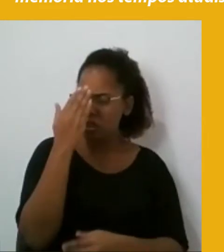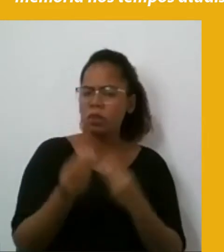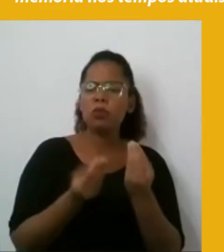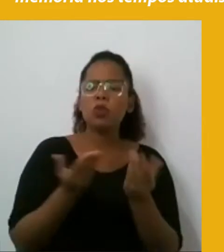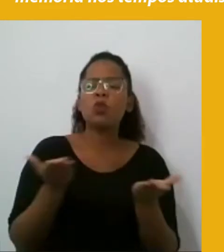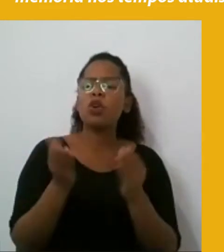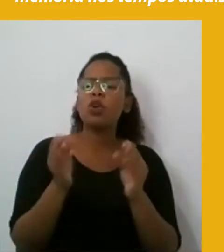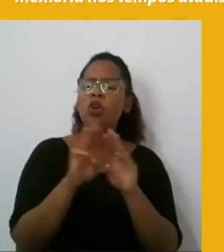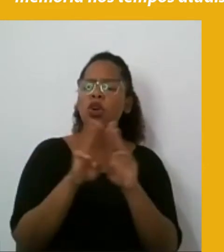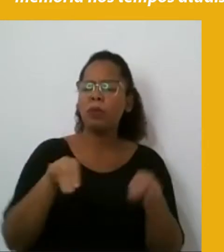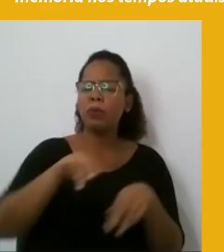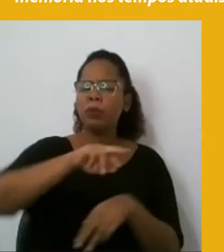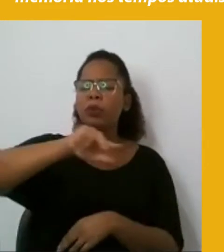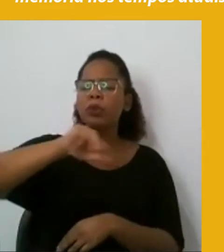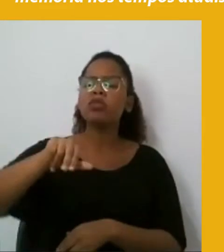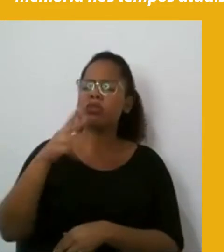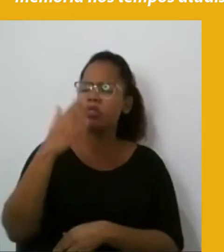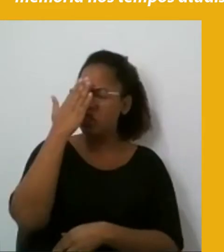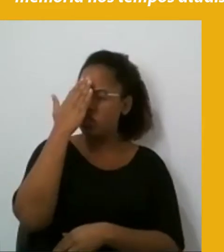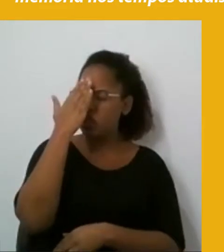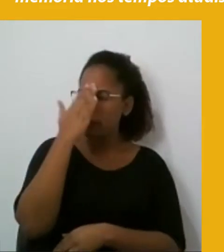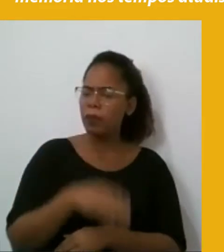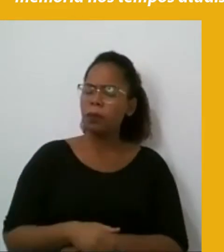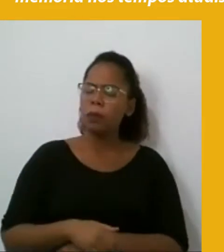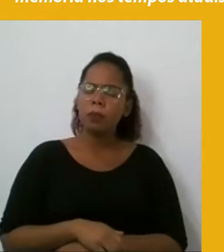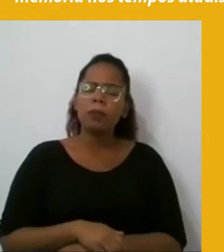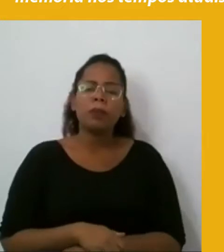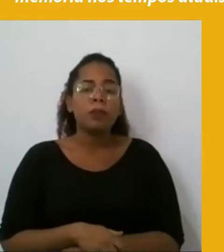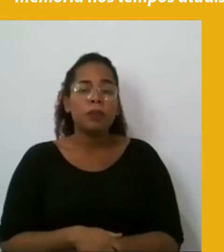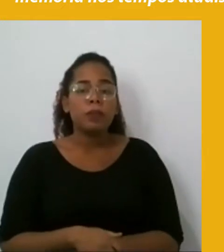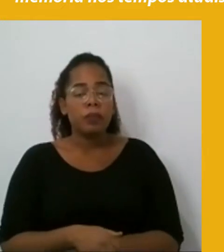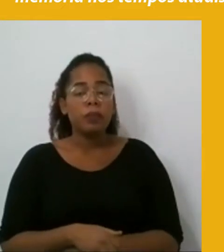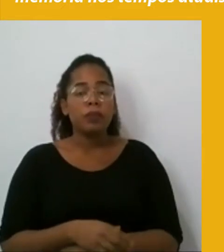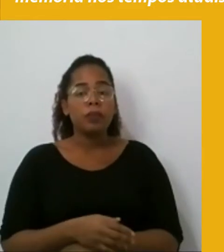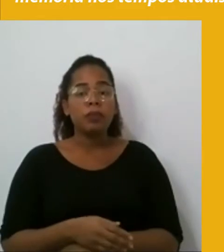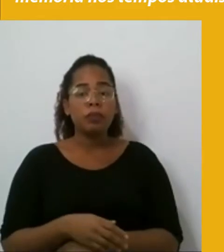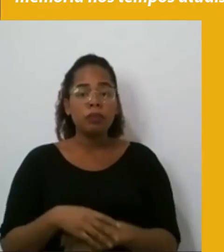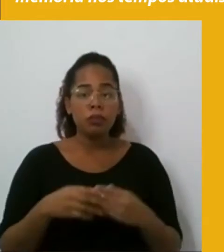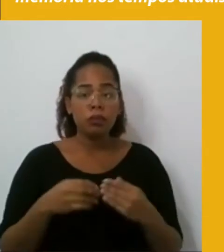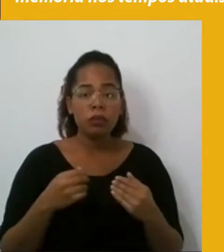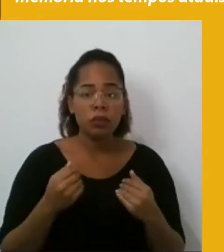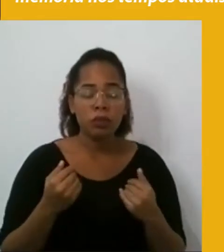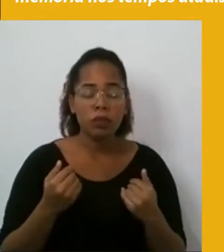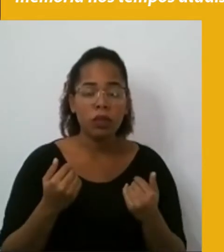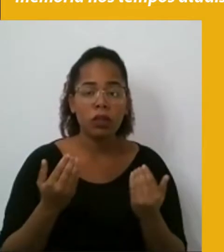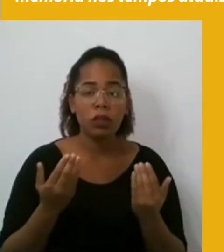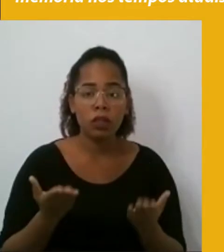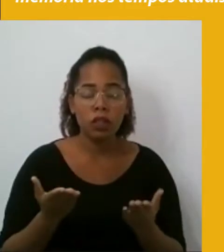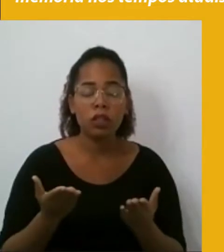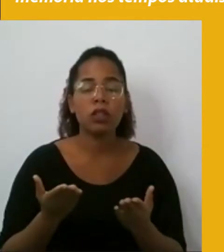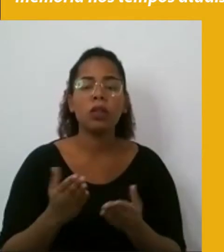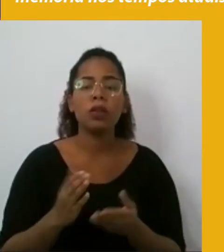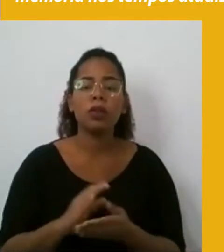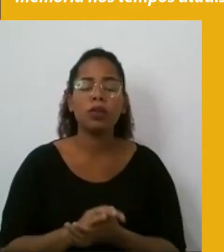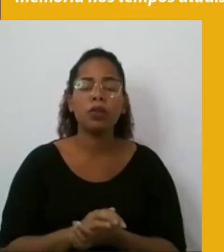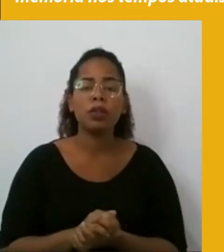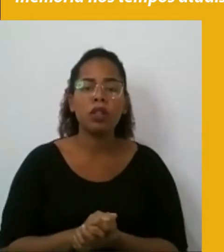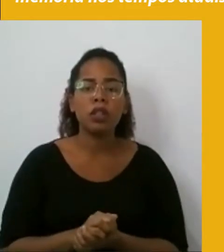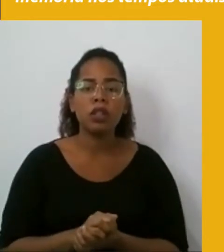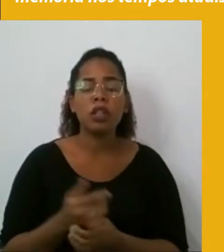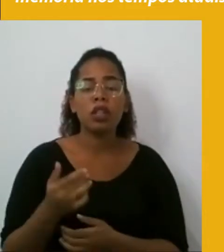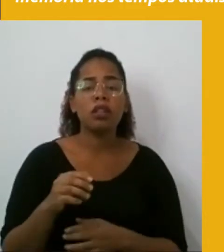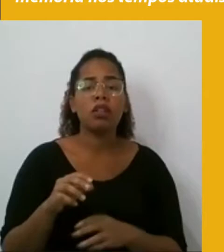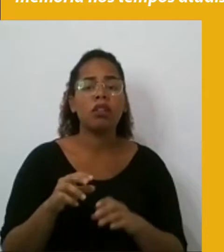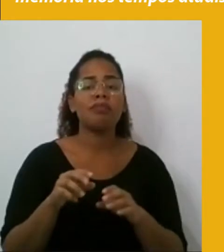Fernando, assim, o que você comentou é aquilo que algumas vezes eu até já consegui escrever, tirar da cabeça e botar no papel, que é essa nossa